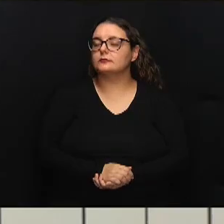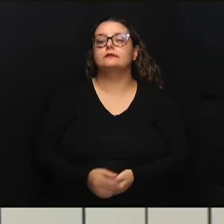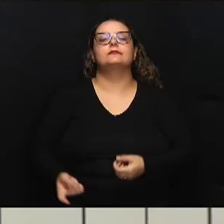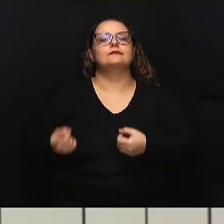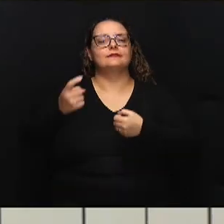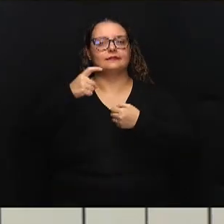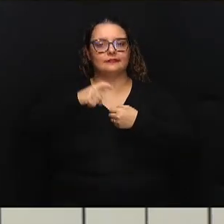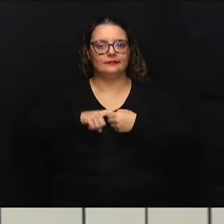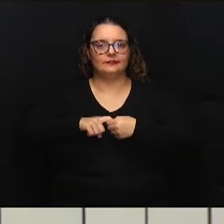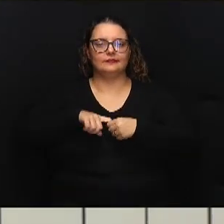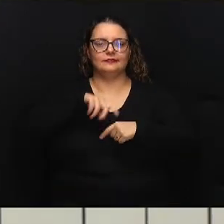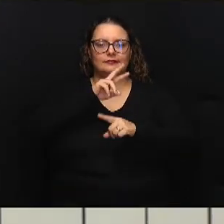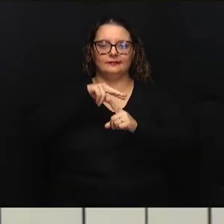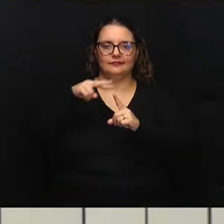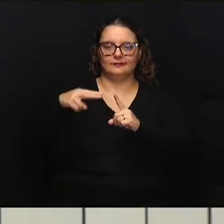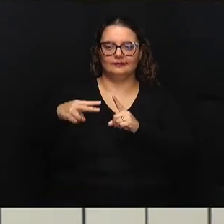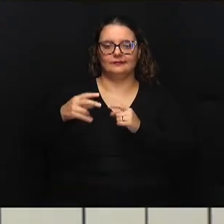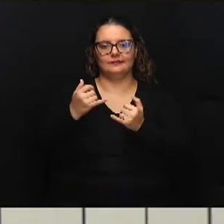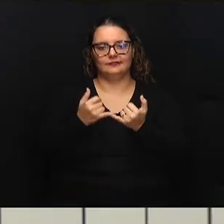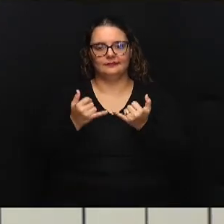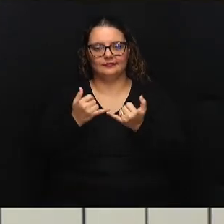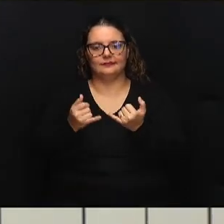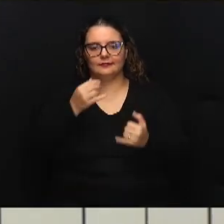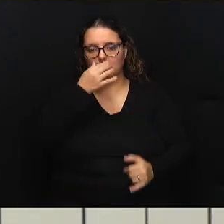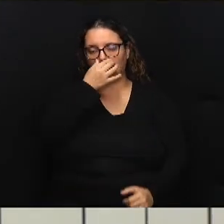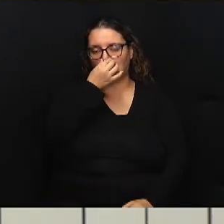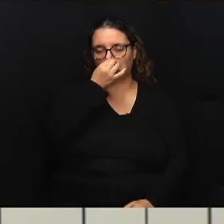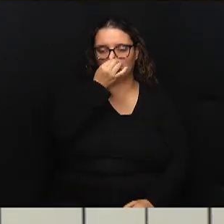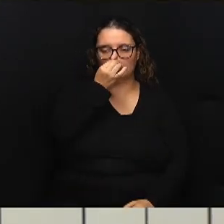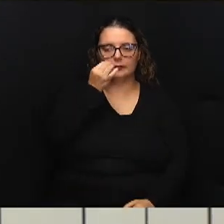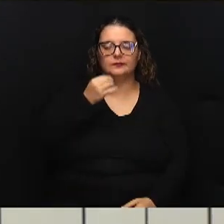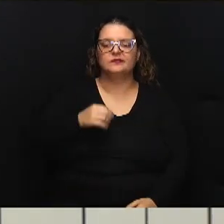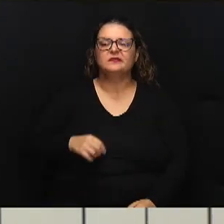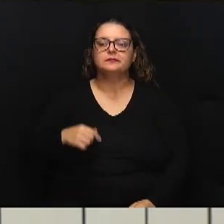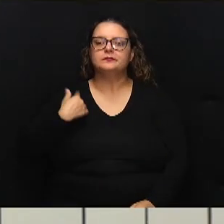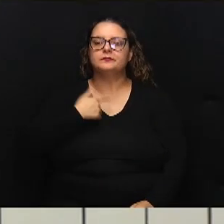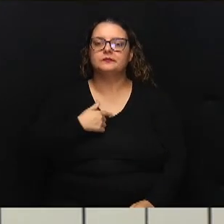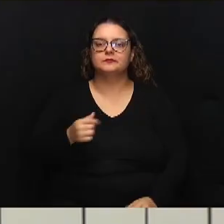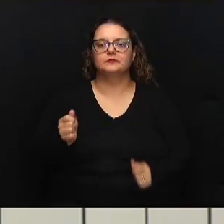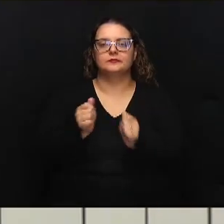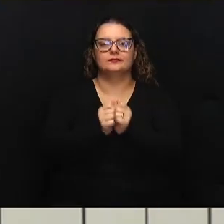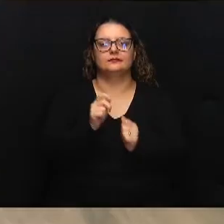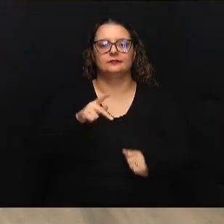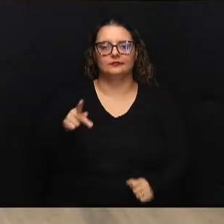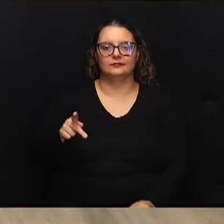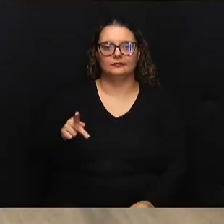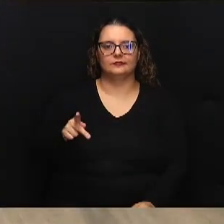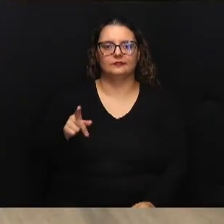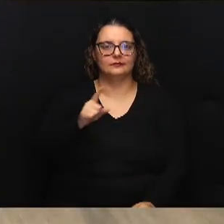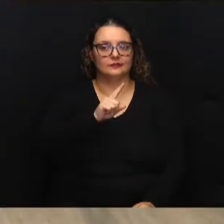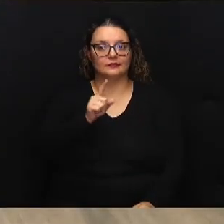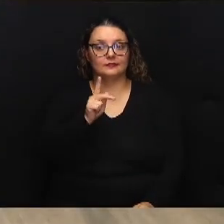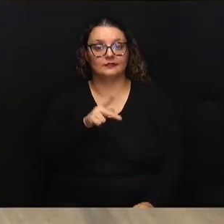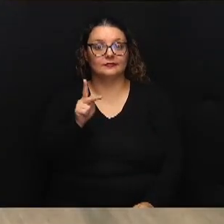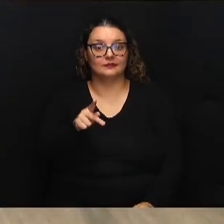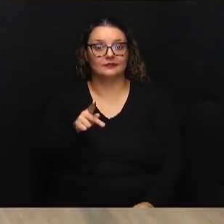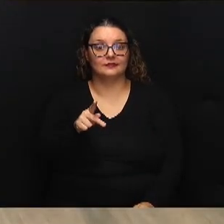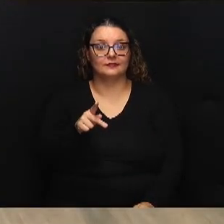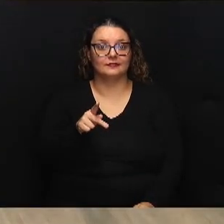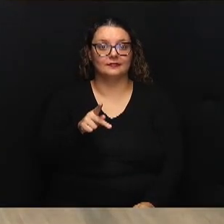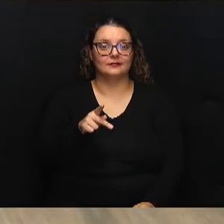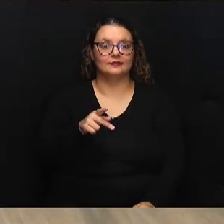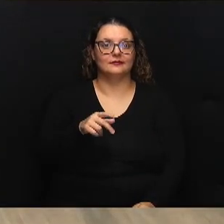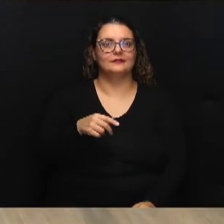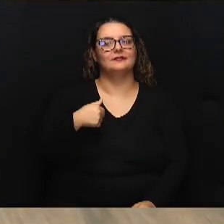Voltamos com mais uma parte do ponto de vista. Nós estamos aqui com o professor. Aliás, não é professor, não, né? Eu estou te